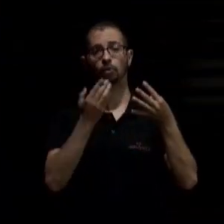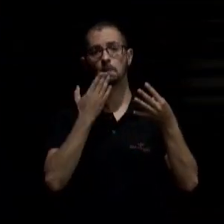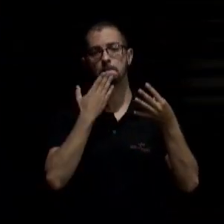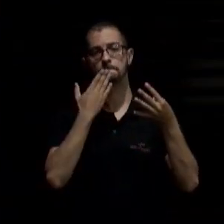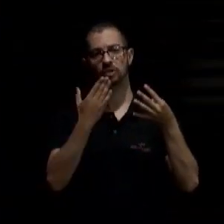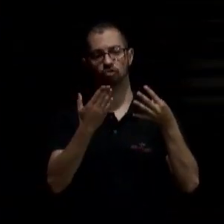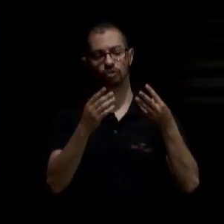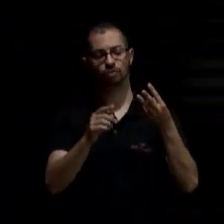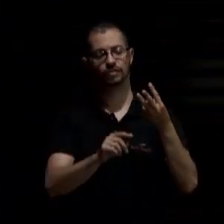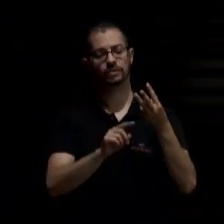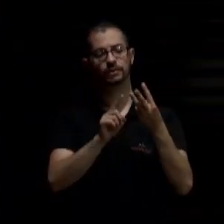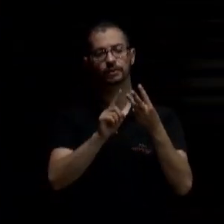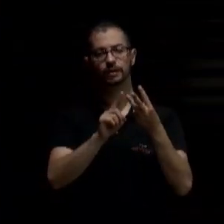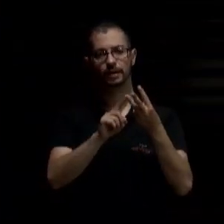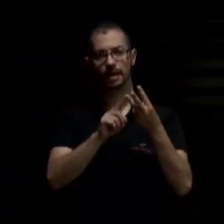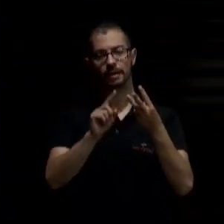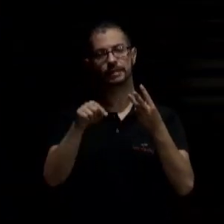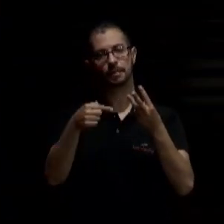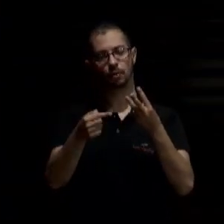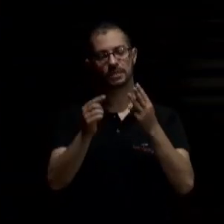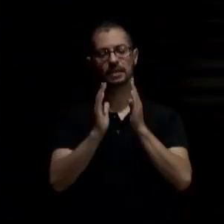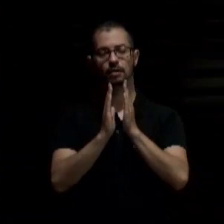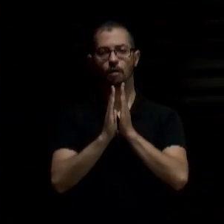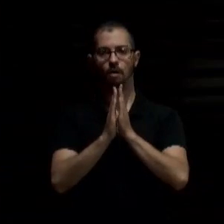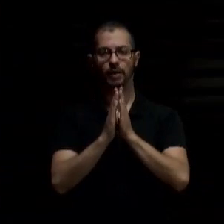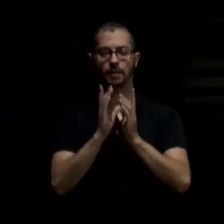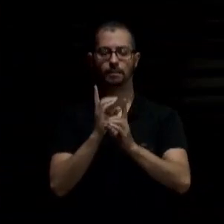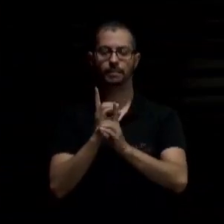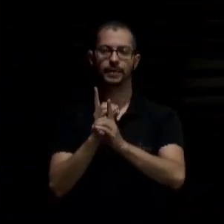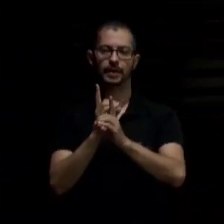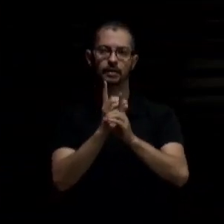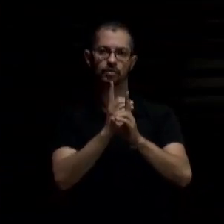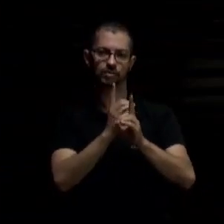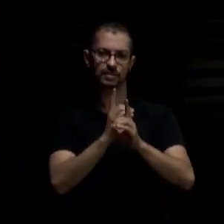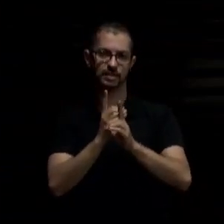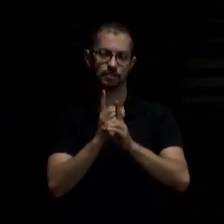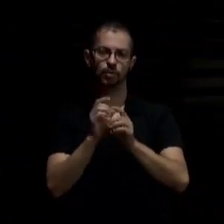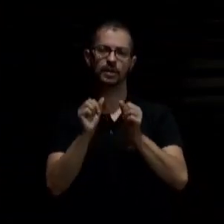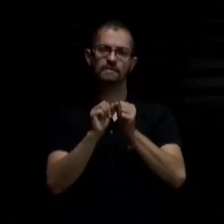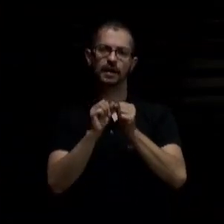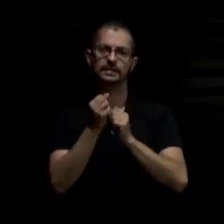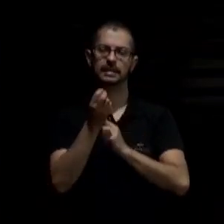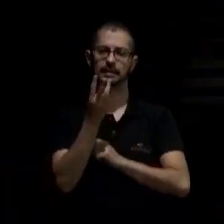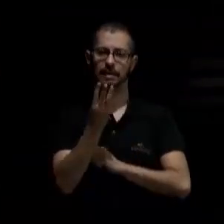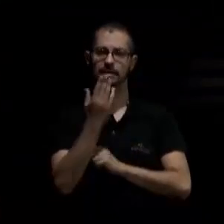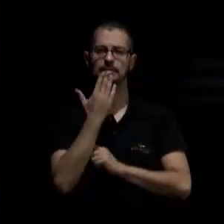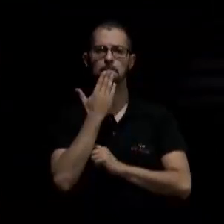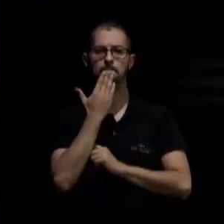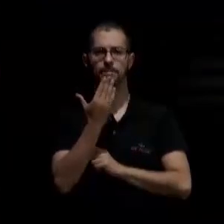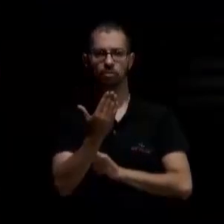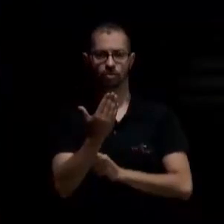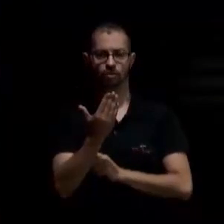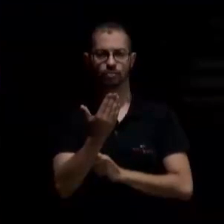E depois ele ora pelos discípulos que haviam de crer, e ele faz 3 pedidos. Então, na